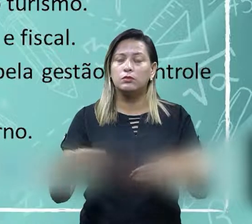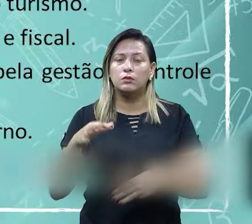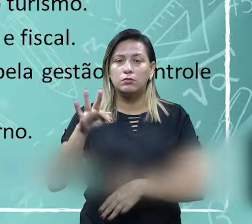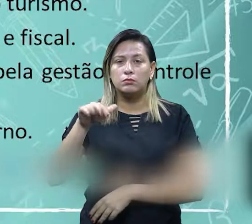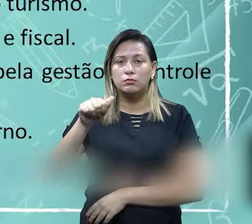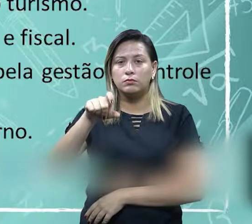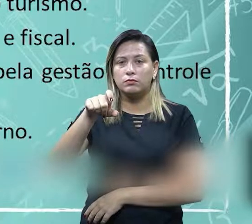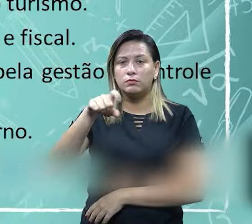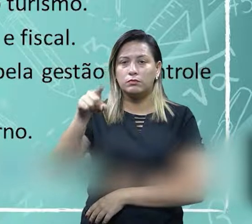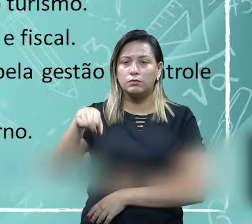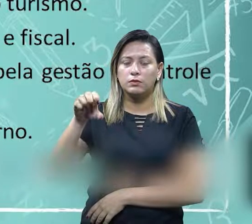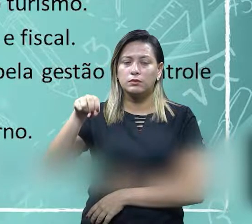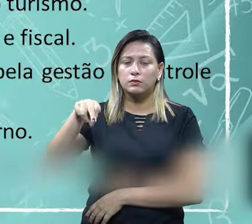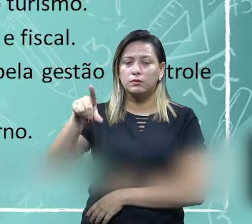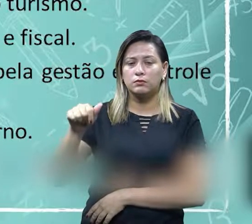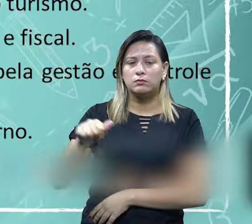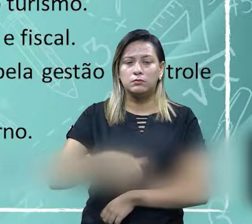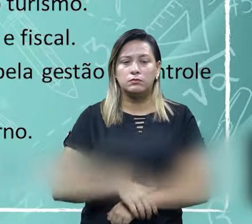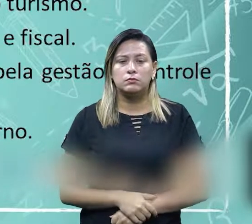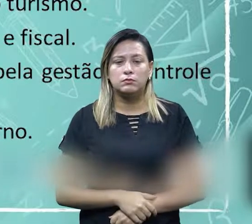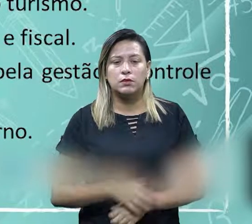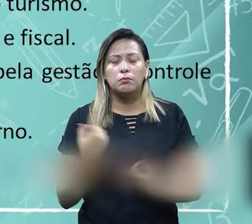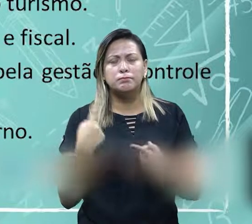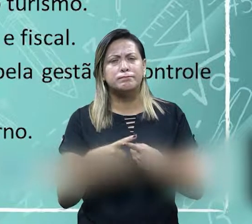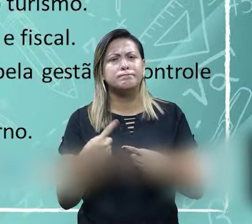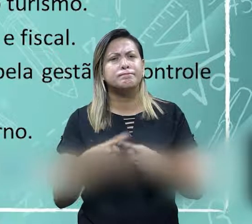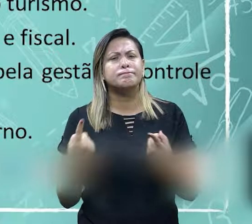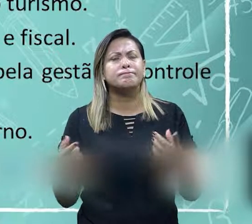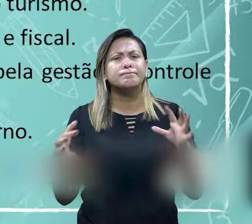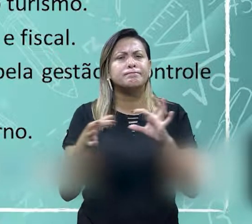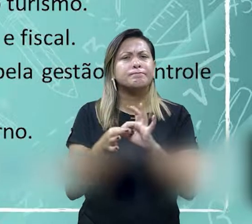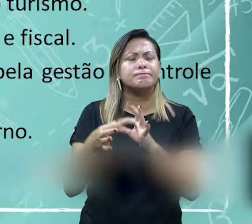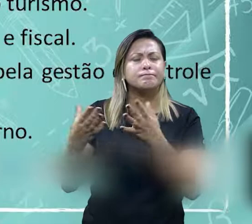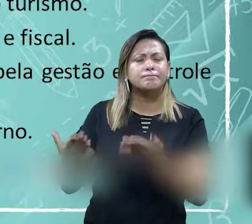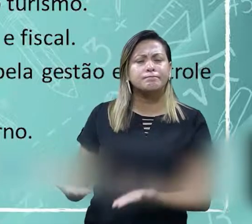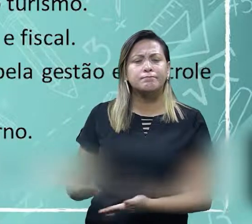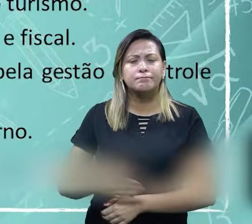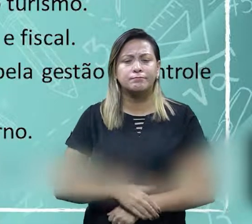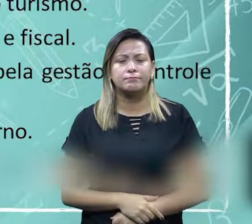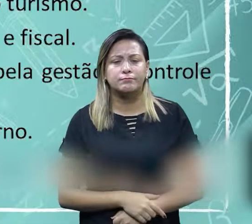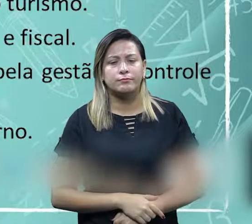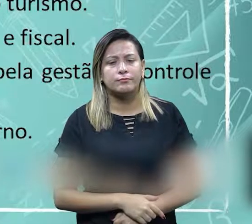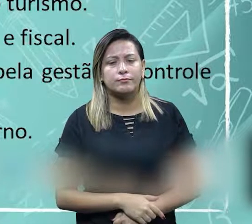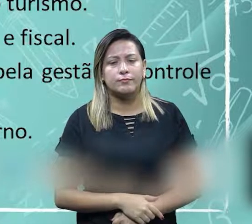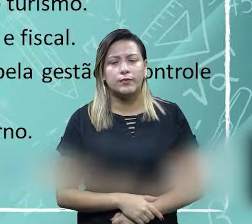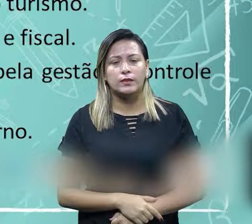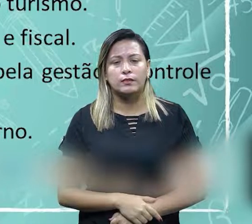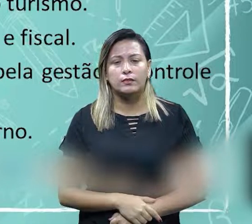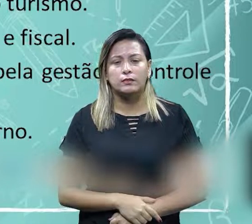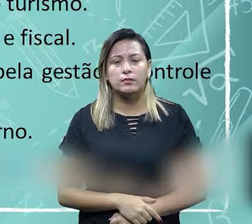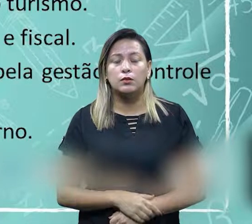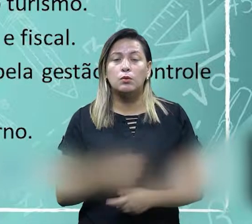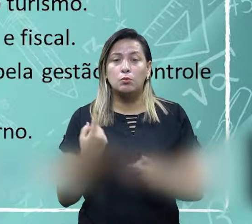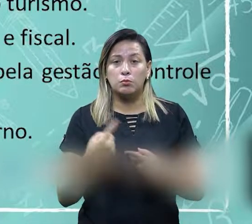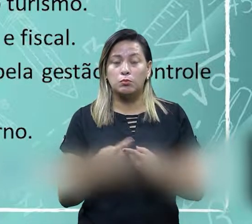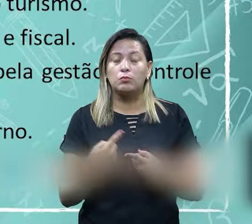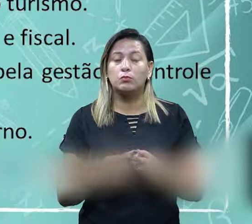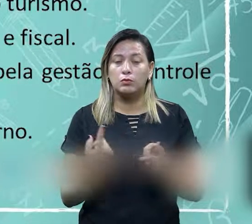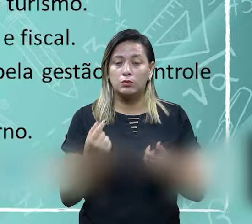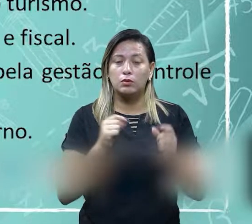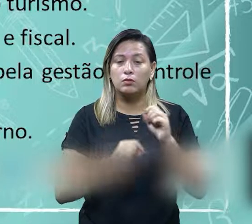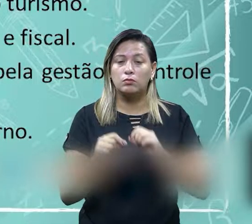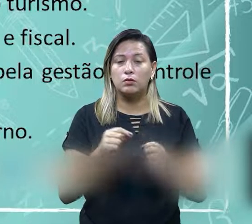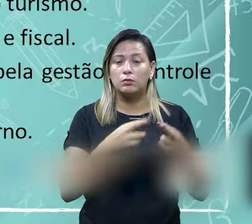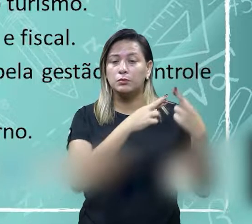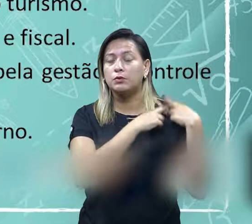Ministério da Fazenda está relacionado a isso? Porque o Ministério da Fazenda lida com o poder monetário, né? Com as